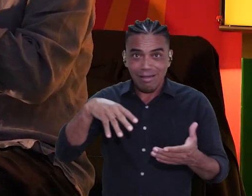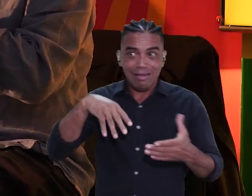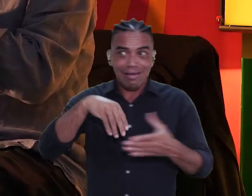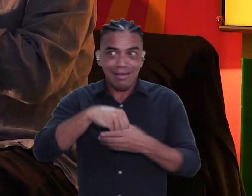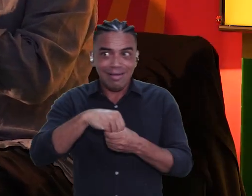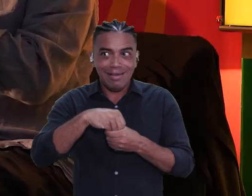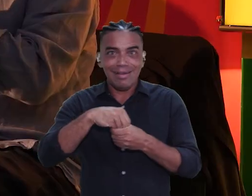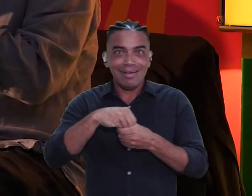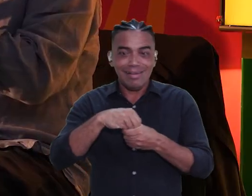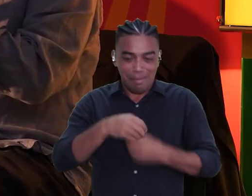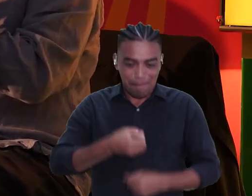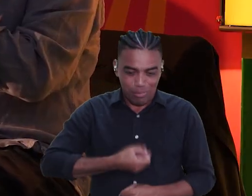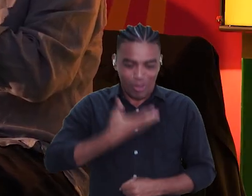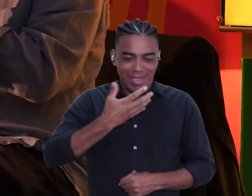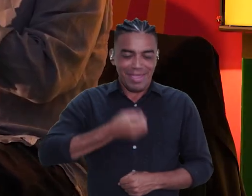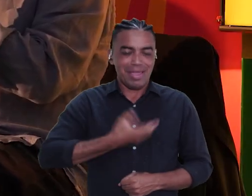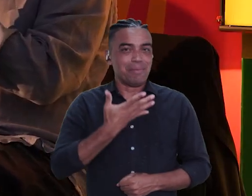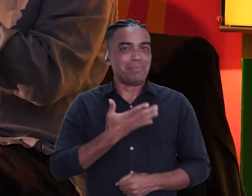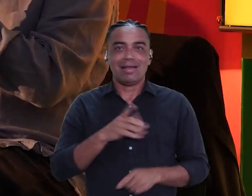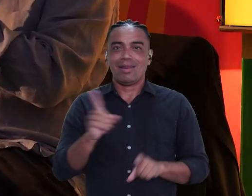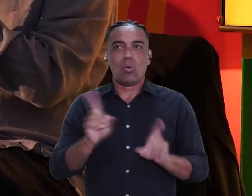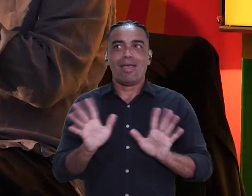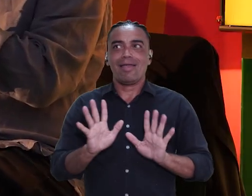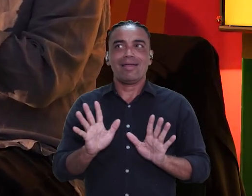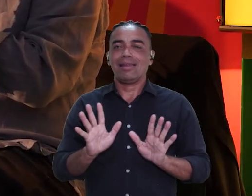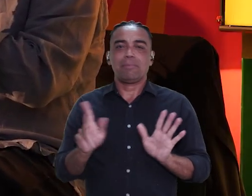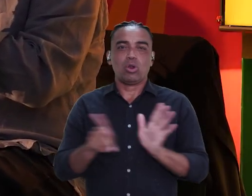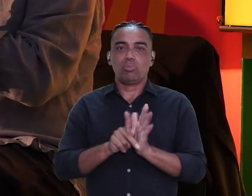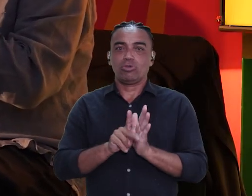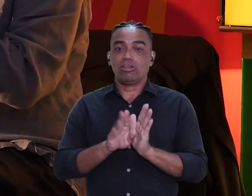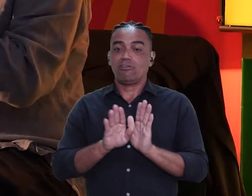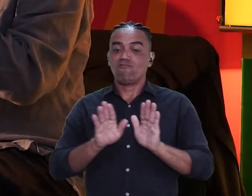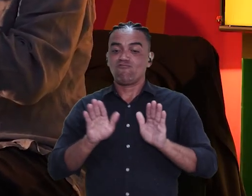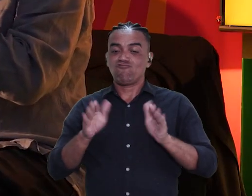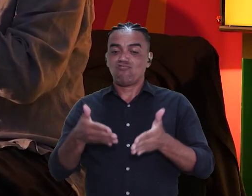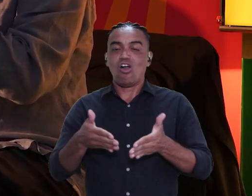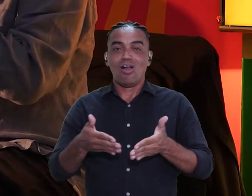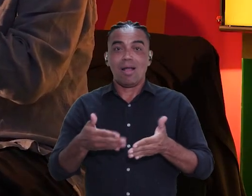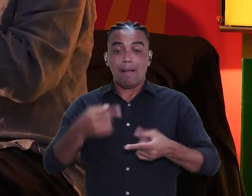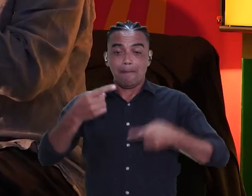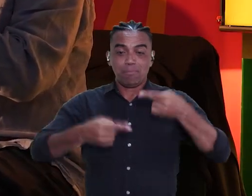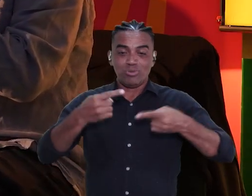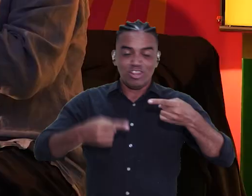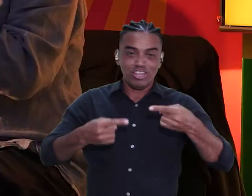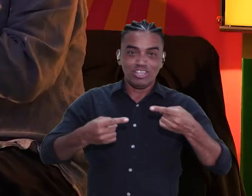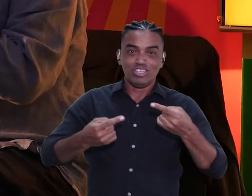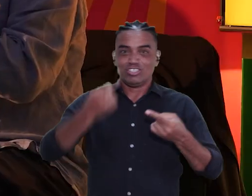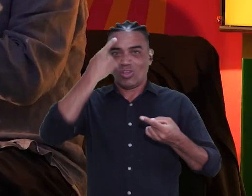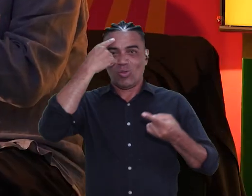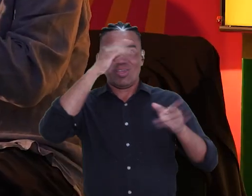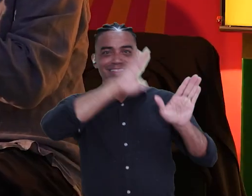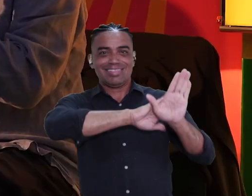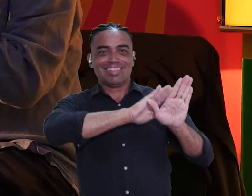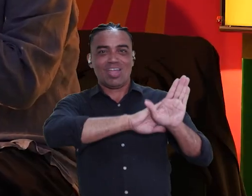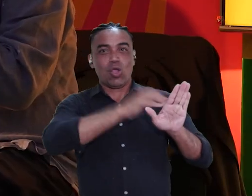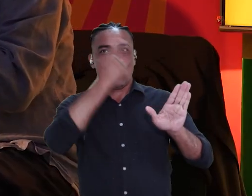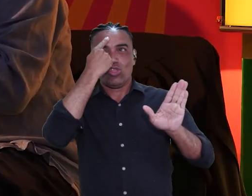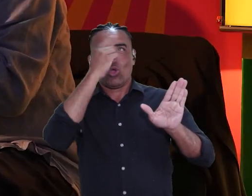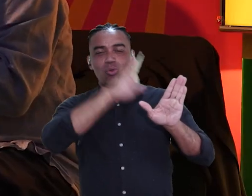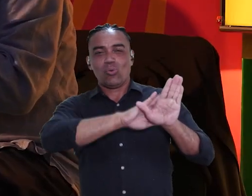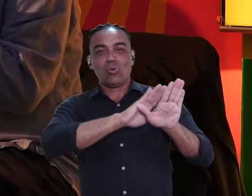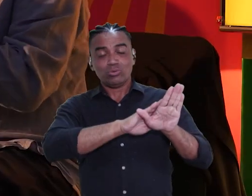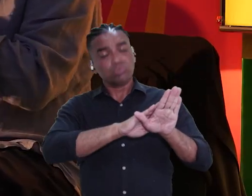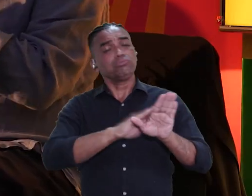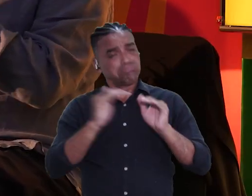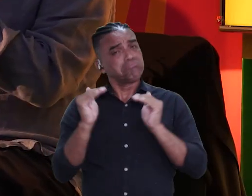uma polarização que se fazia ali. Não era propriamente uma polarização político-ideológica, embora tenha tudo a ver com isso